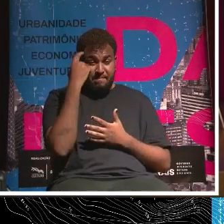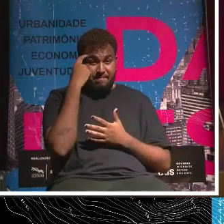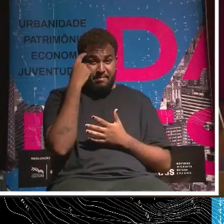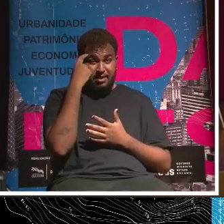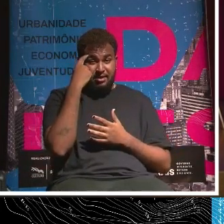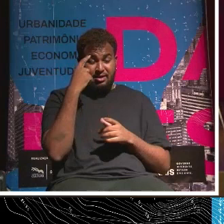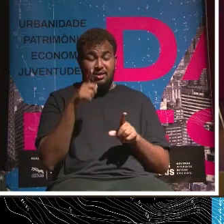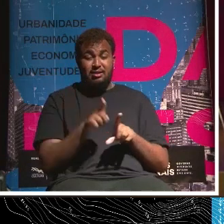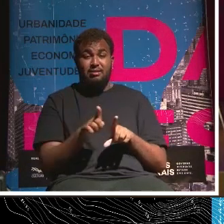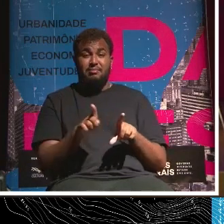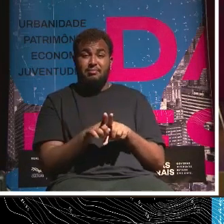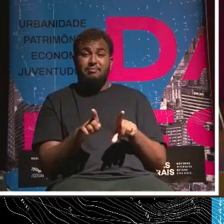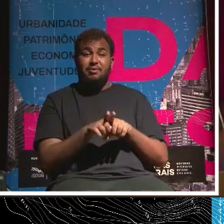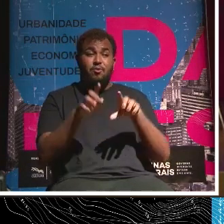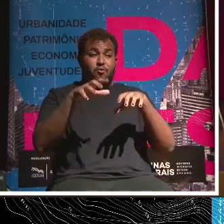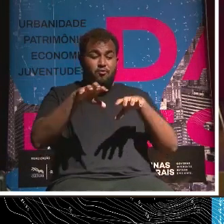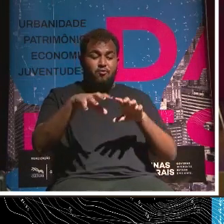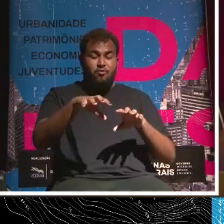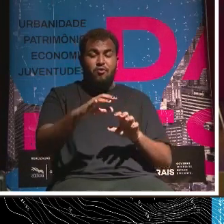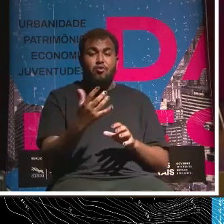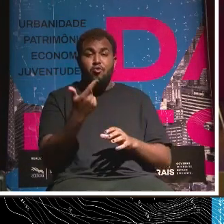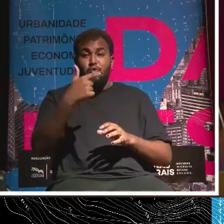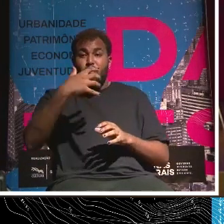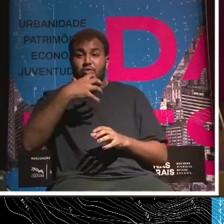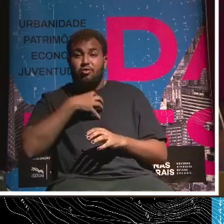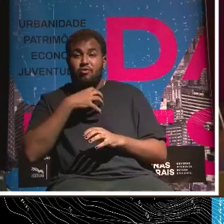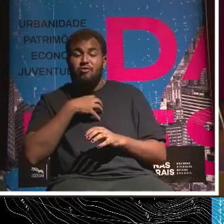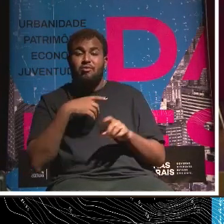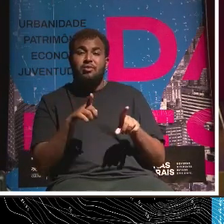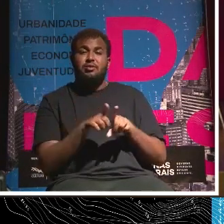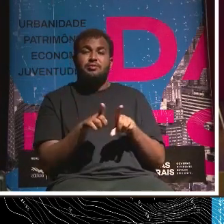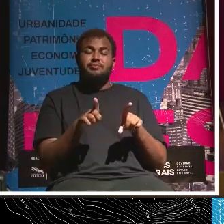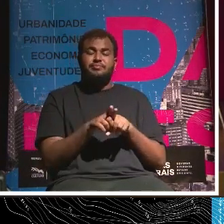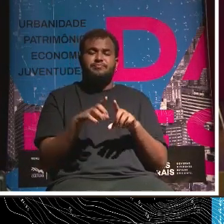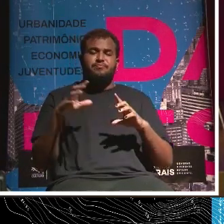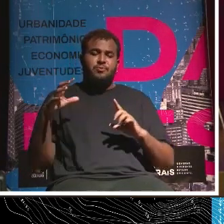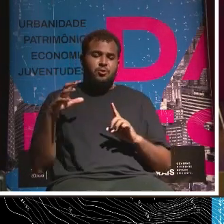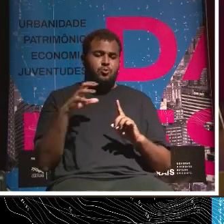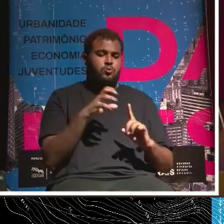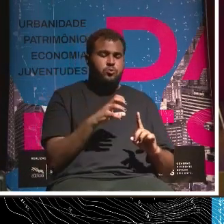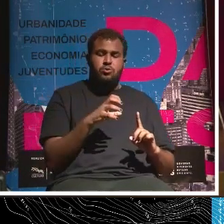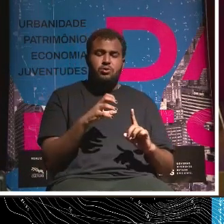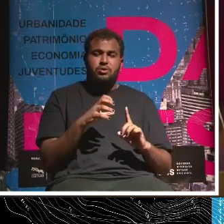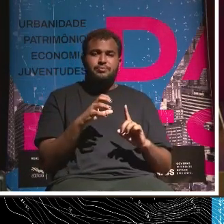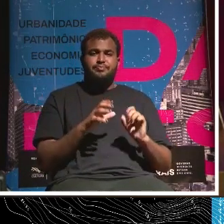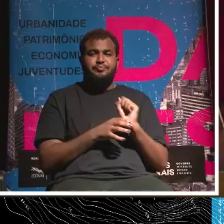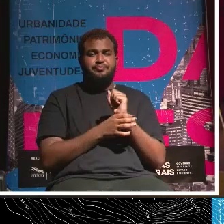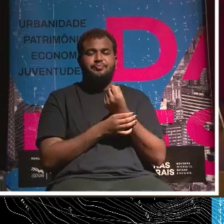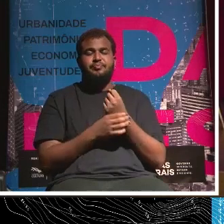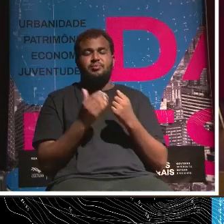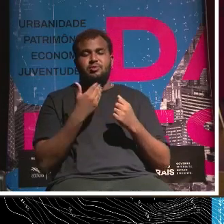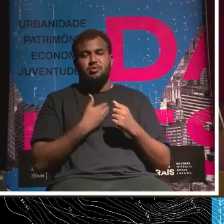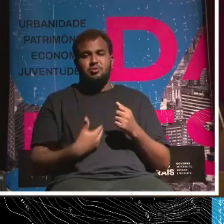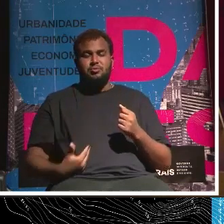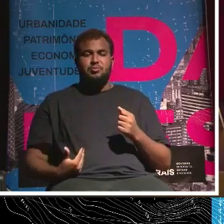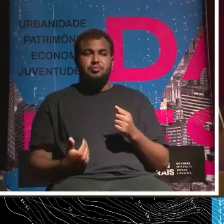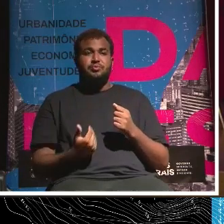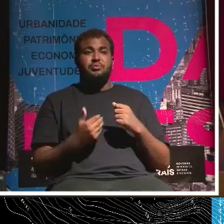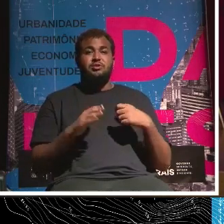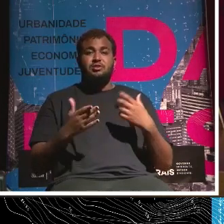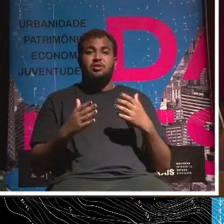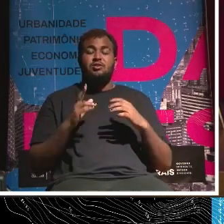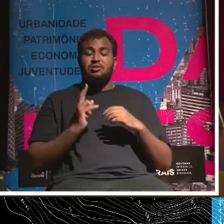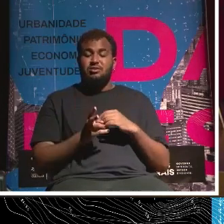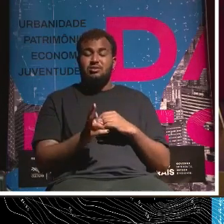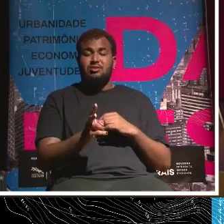diversão do funk a partir de um outro lugar que não seja a repressão da segurança pública. Todas as